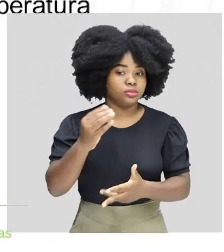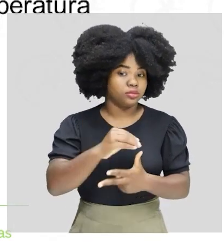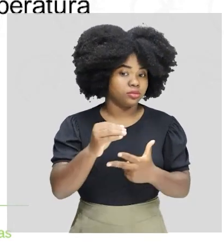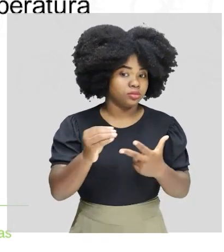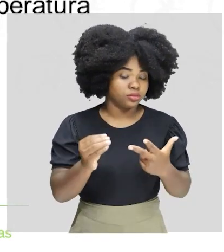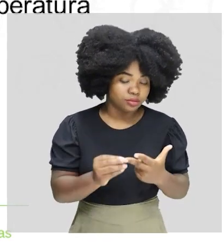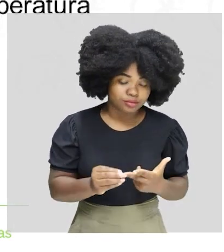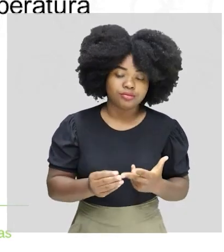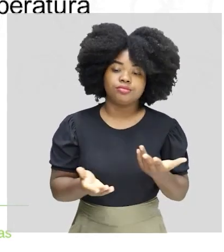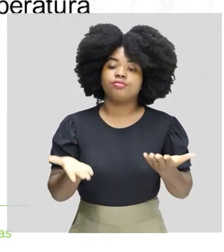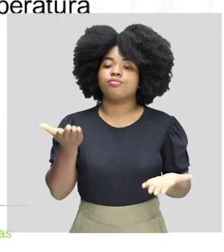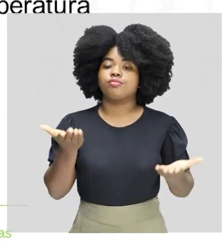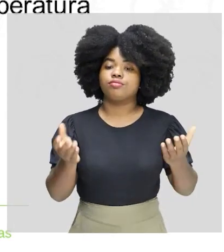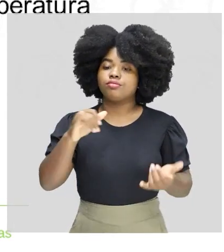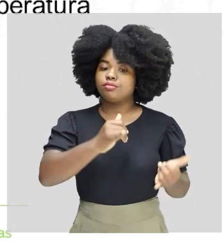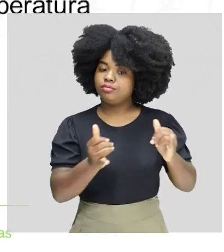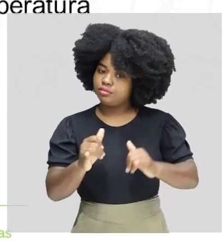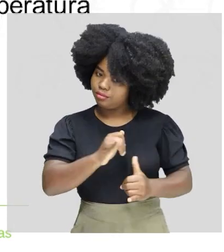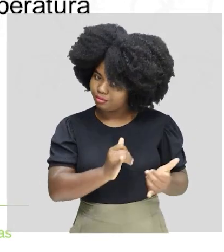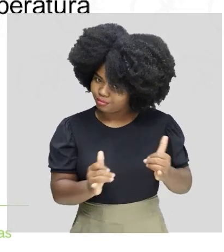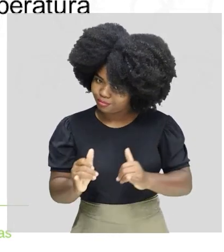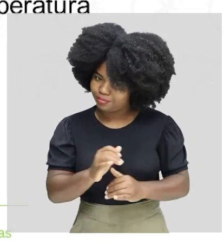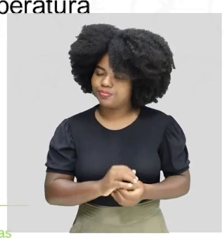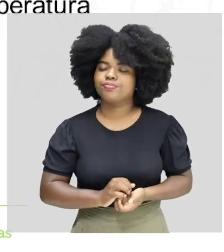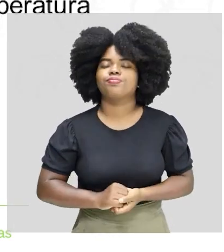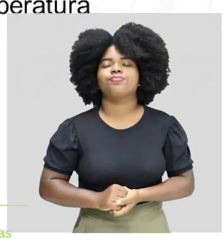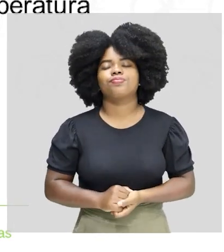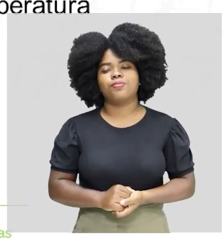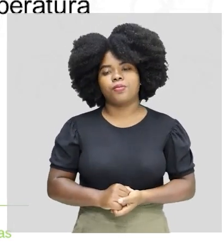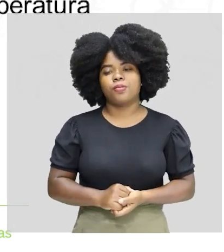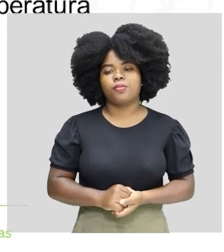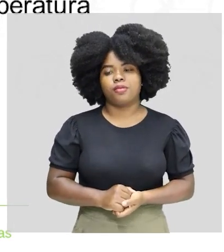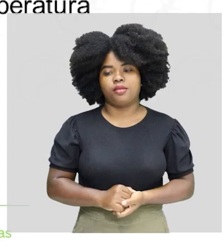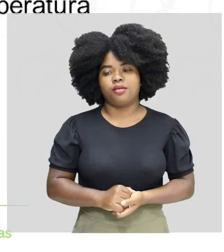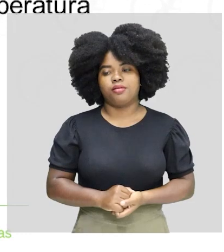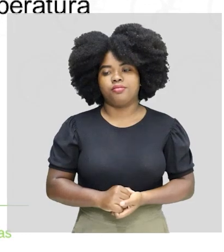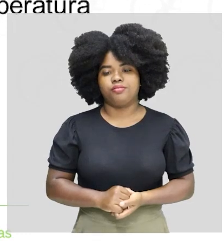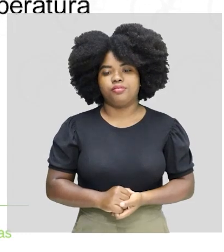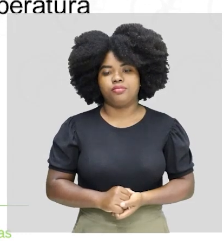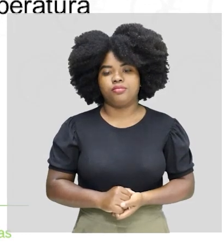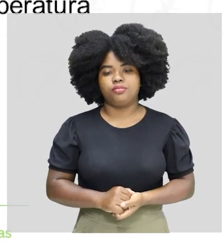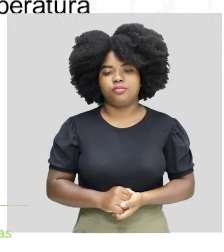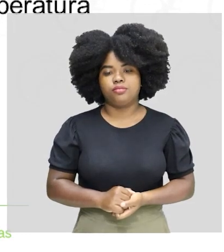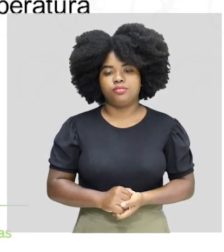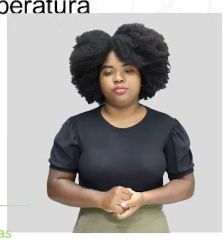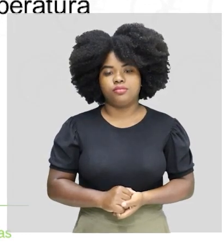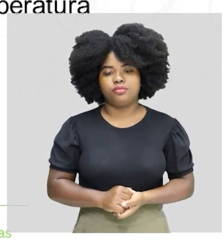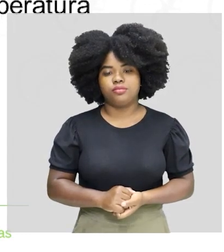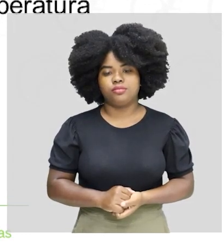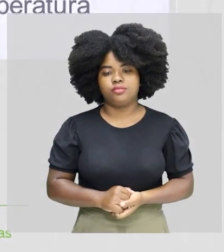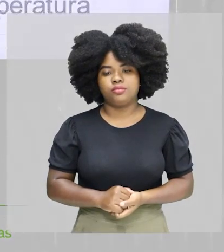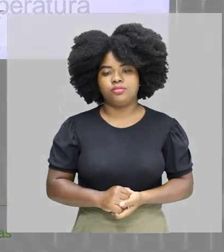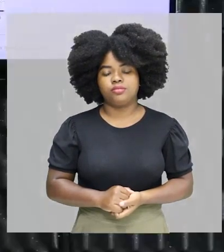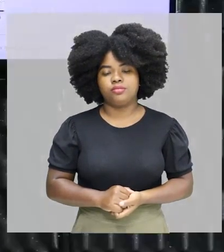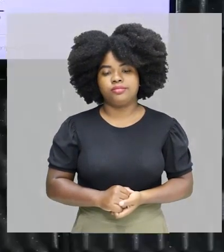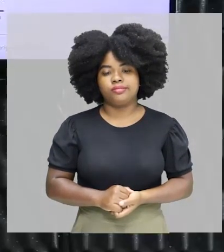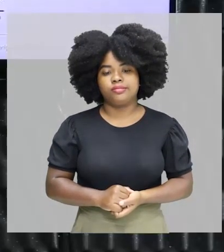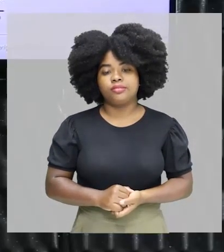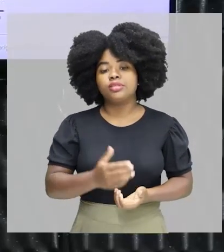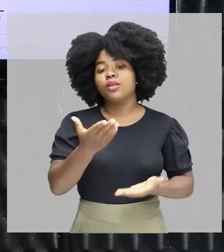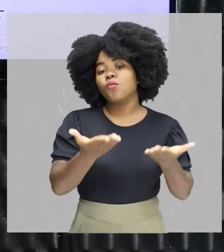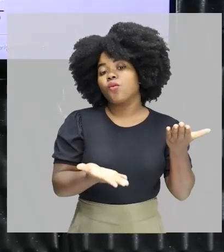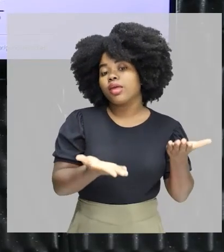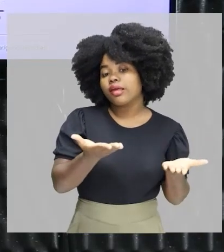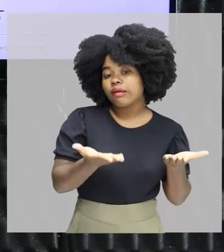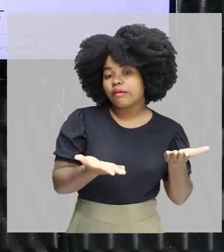uma questão relacionada a equilíbrio químico na prova de 2022. Turminha,